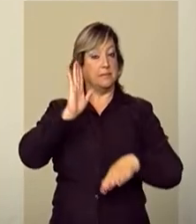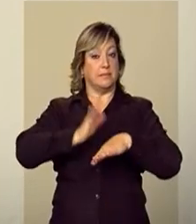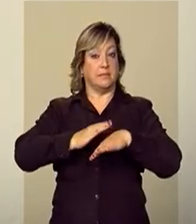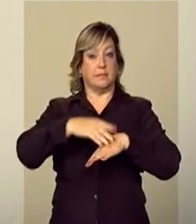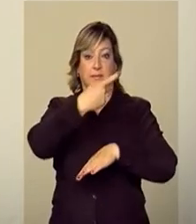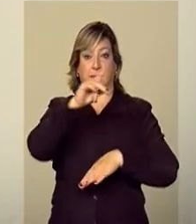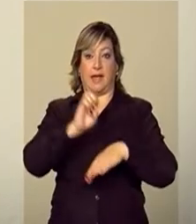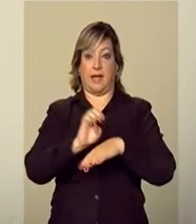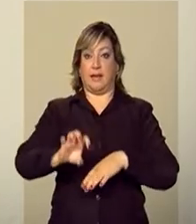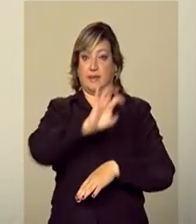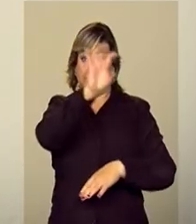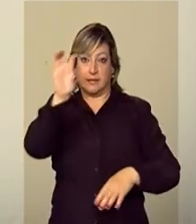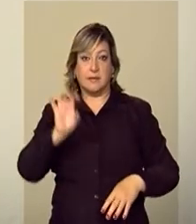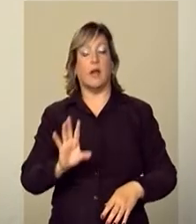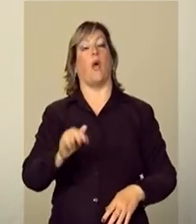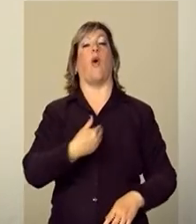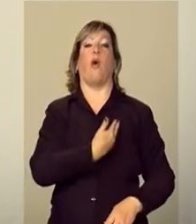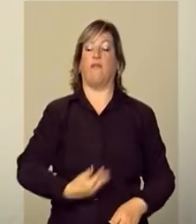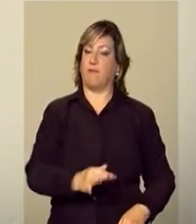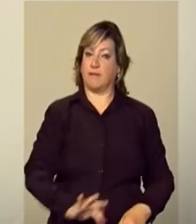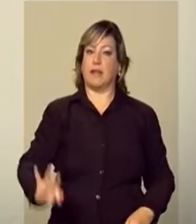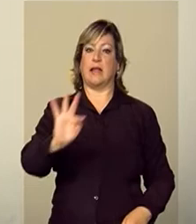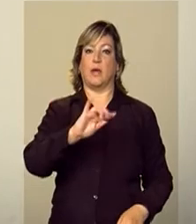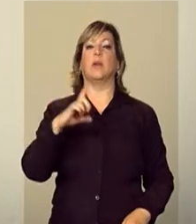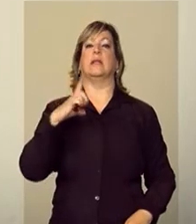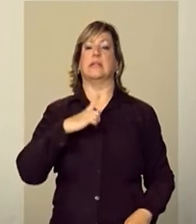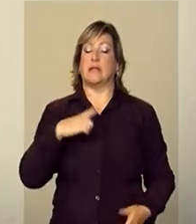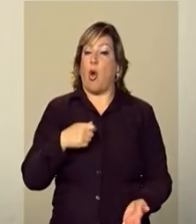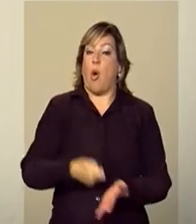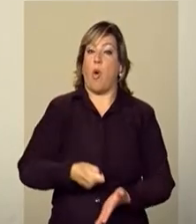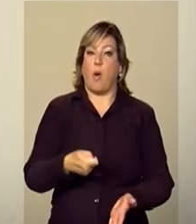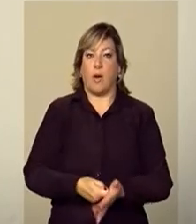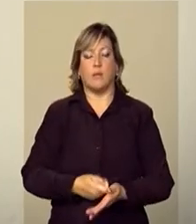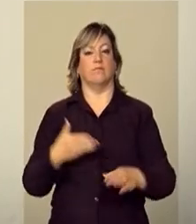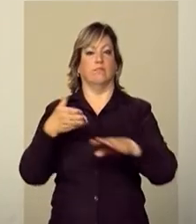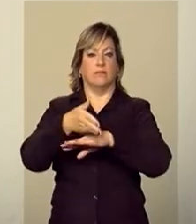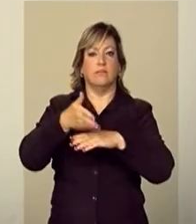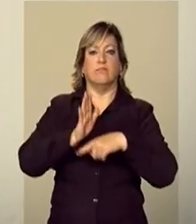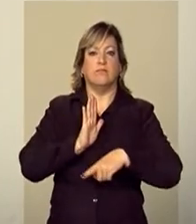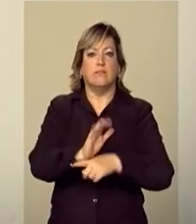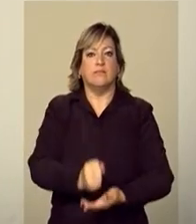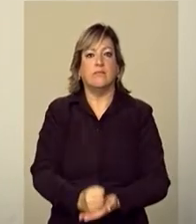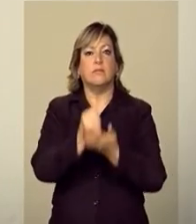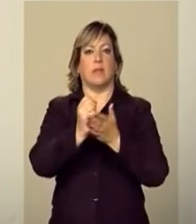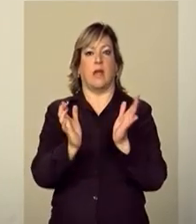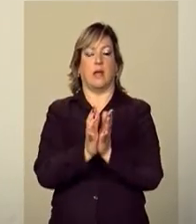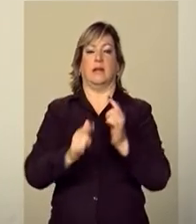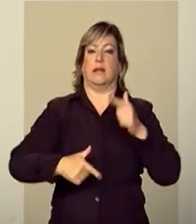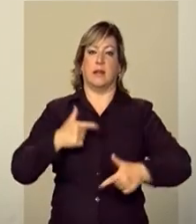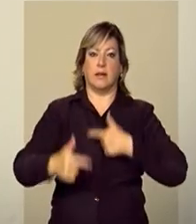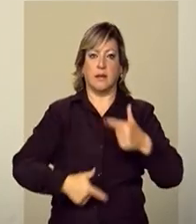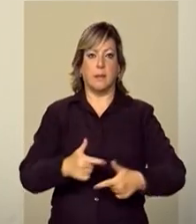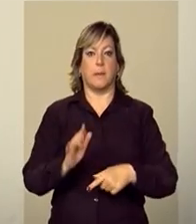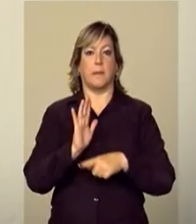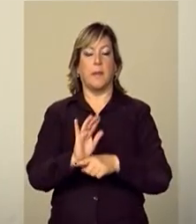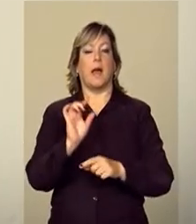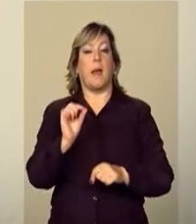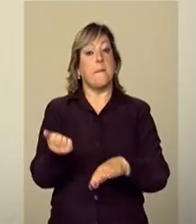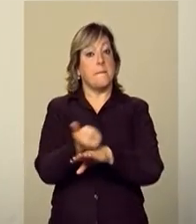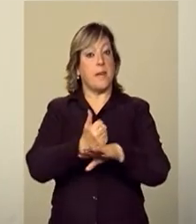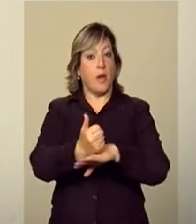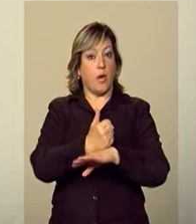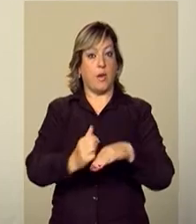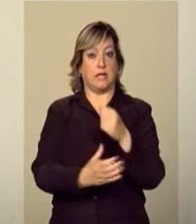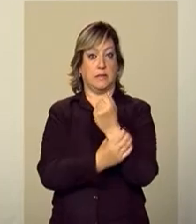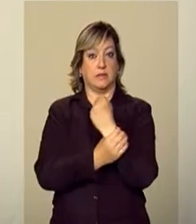constitucional dos Estados o governo federal tem o dever de participar na sua área de atuação para a